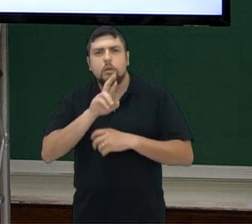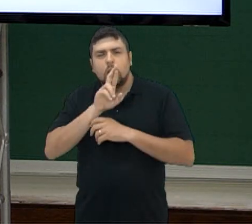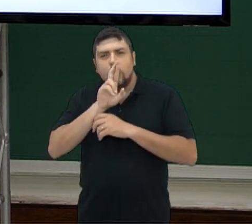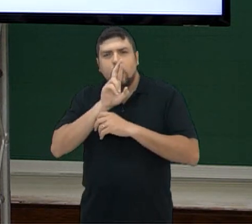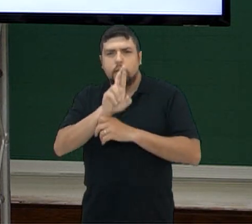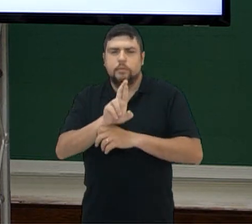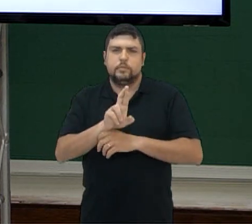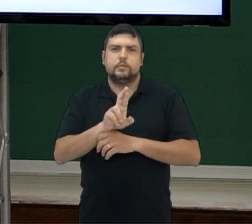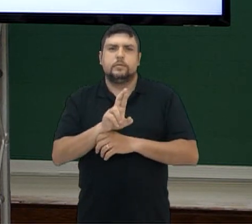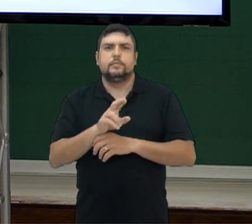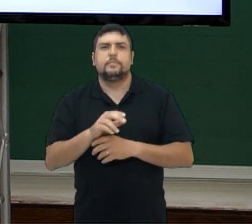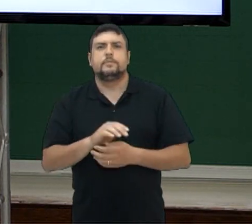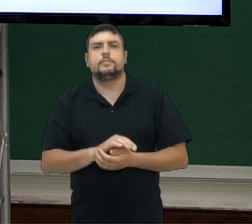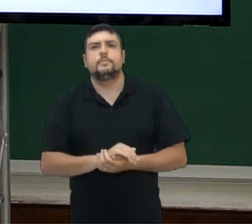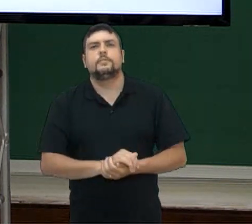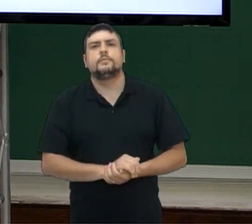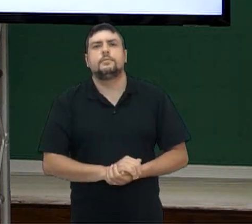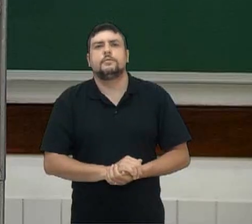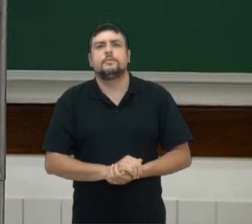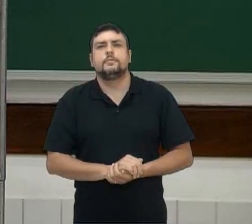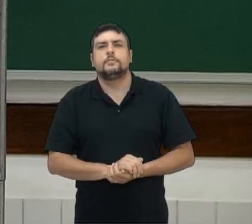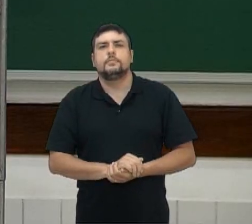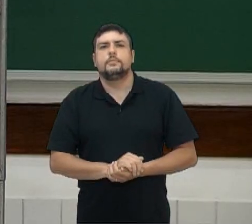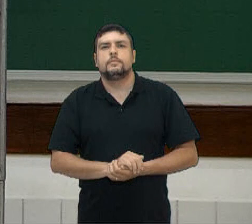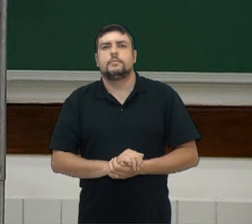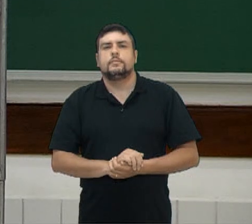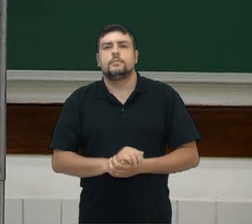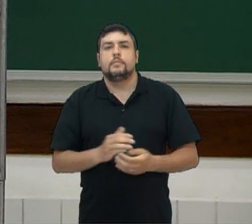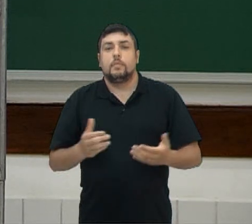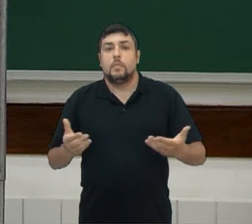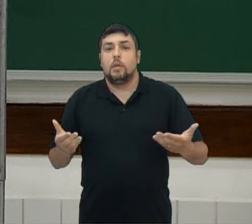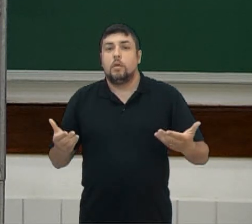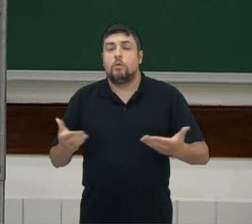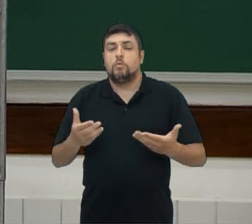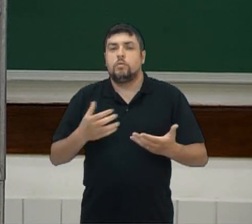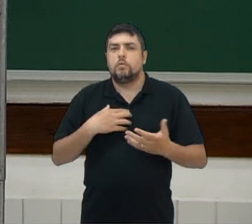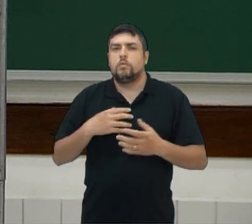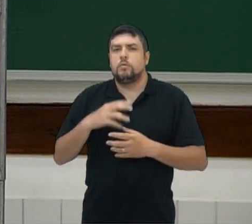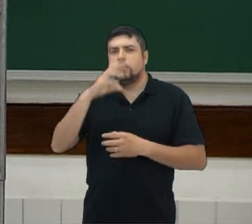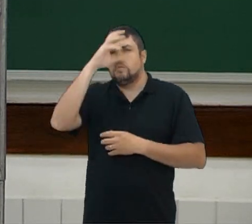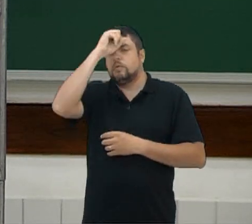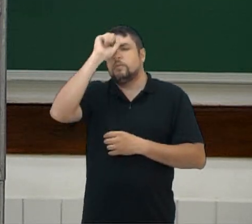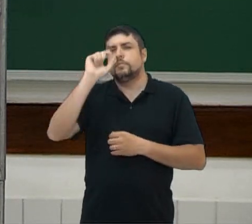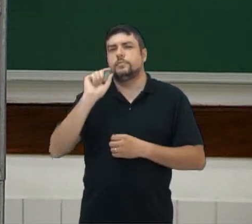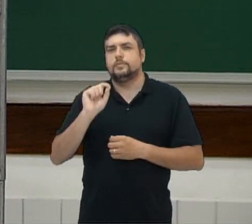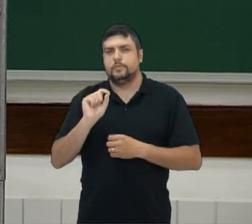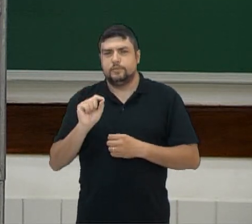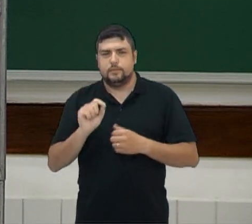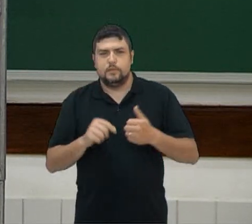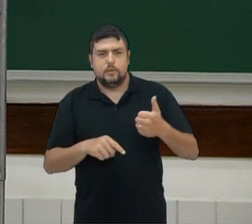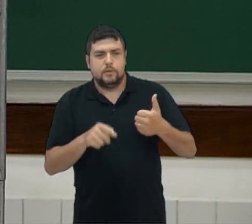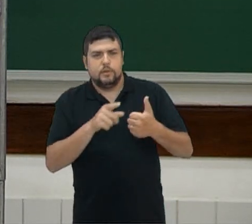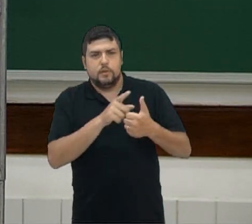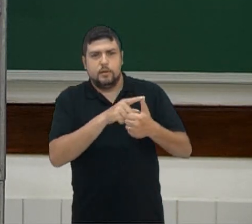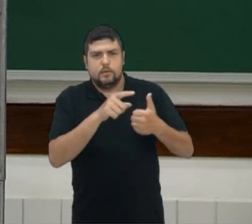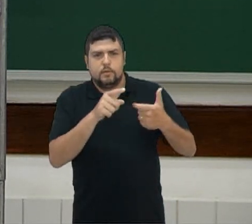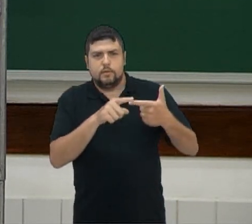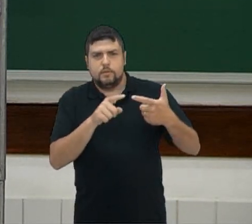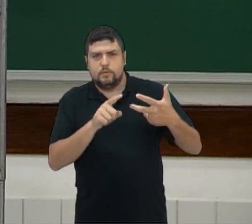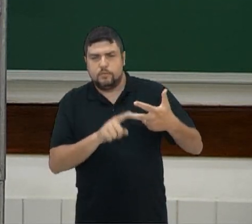de 6. Tudo bem? Então, hoje, nós vimos as 3 propriedades dos